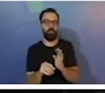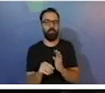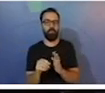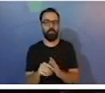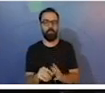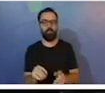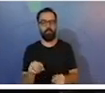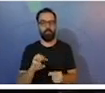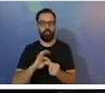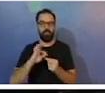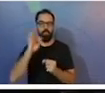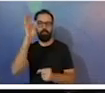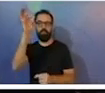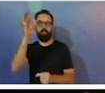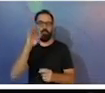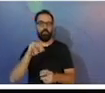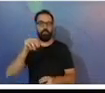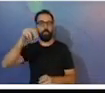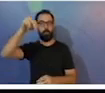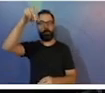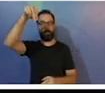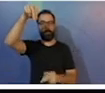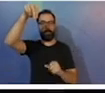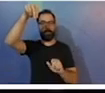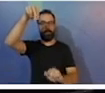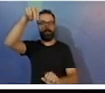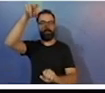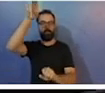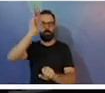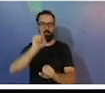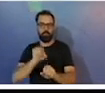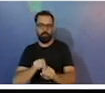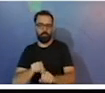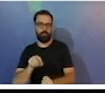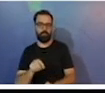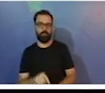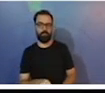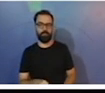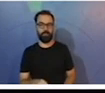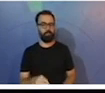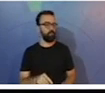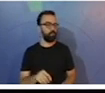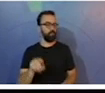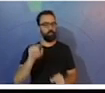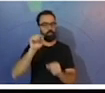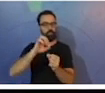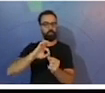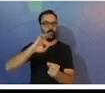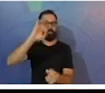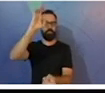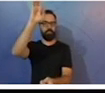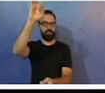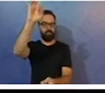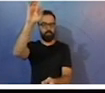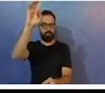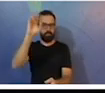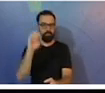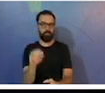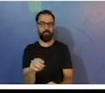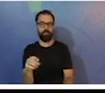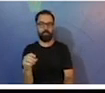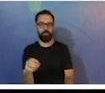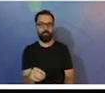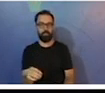linhas tracejadas no sentido norte e sul. Lembram que nós falamos? Meridiano, o principal é o meridiano